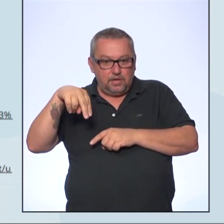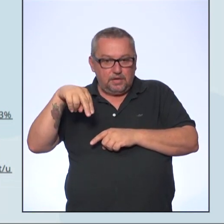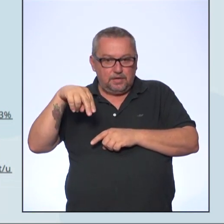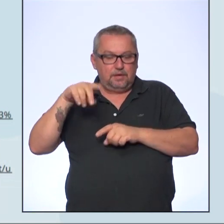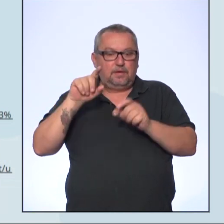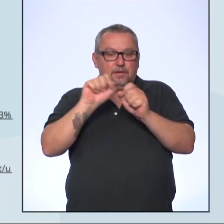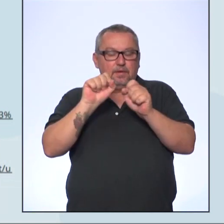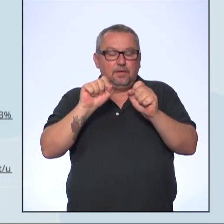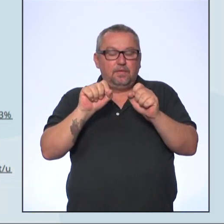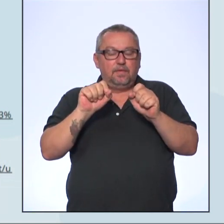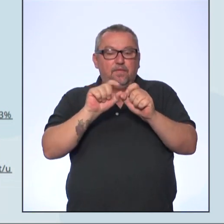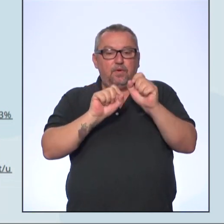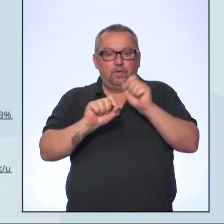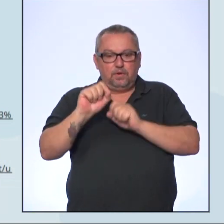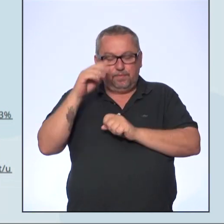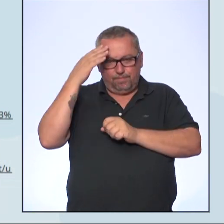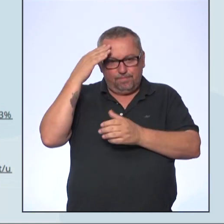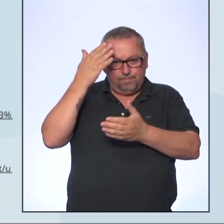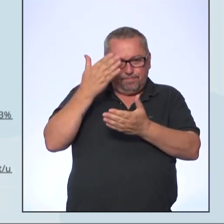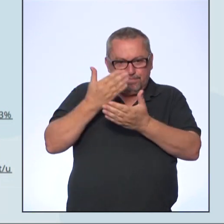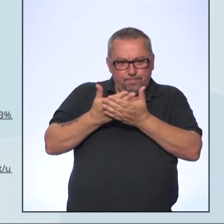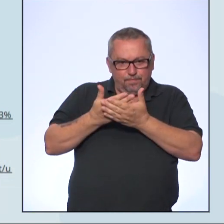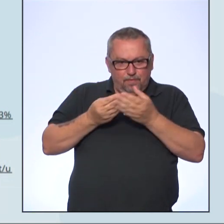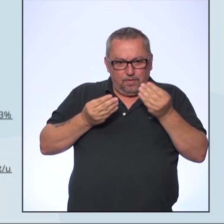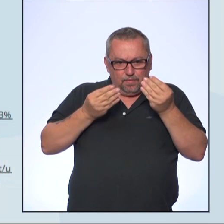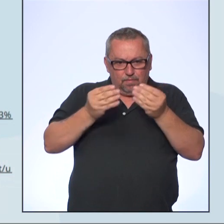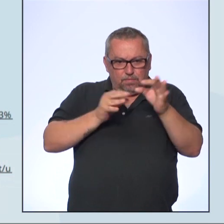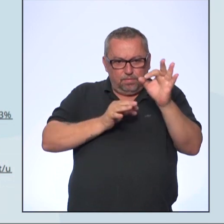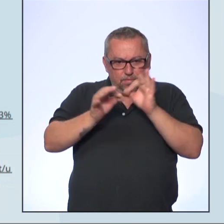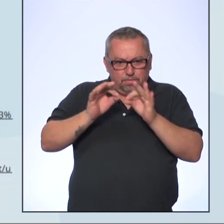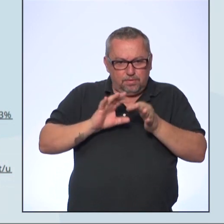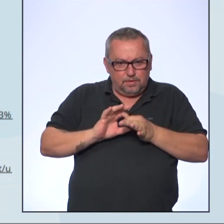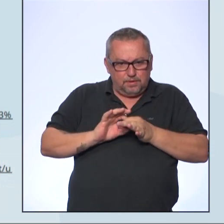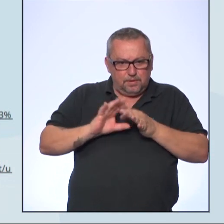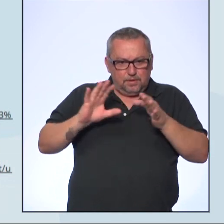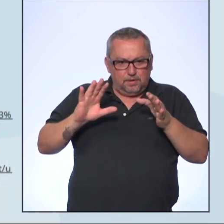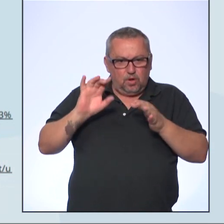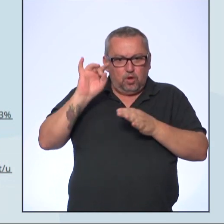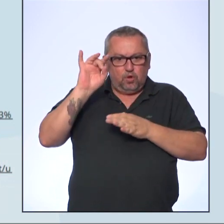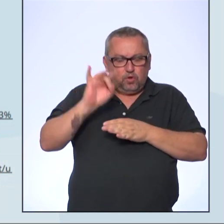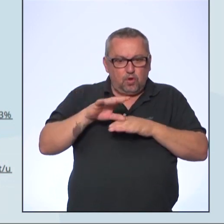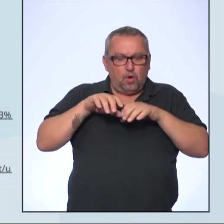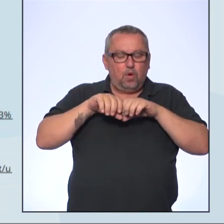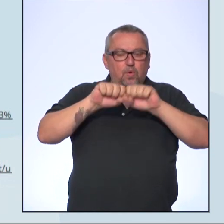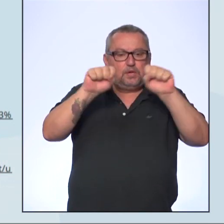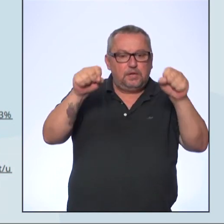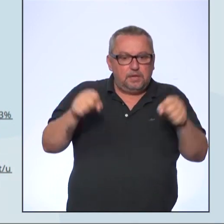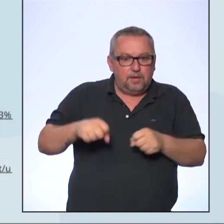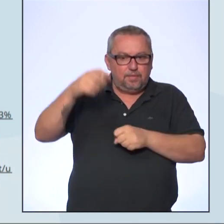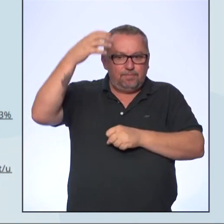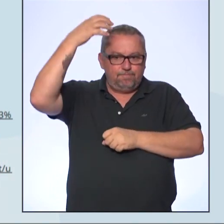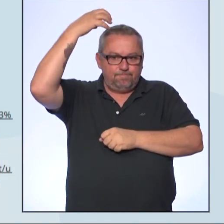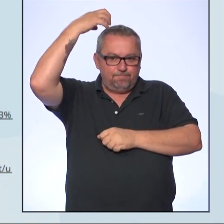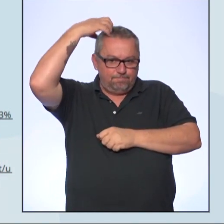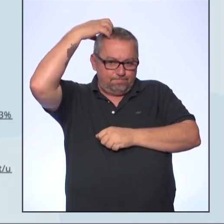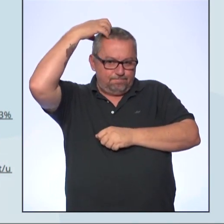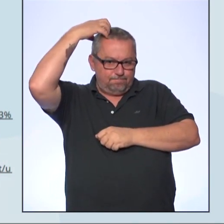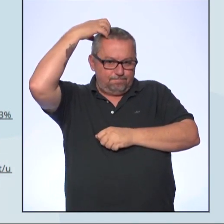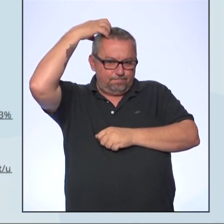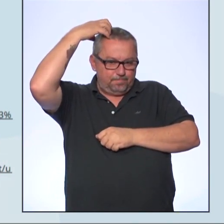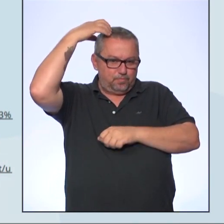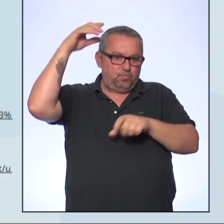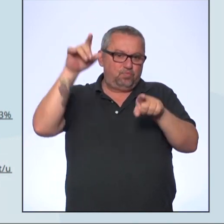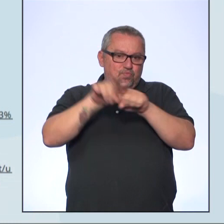sua vez, acreditava que, após garantir a garantia do processo de independência, apenas o sistema monárquico, enfim, assim